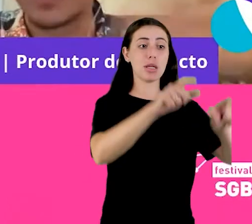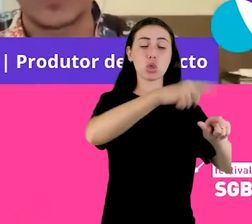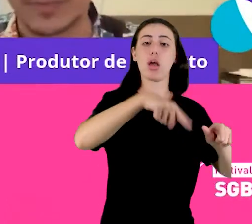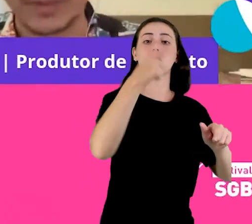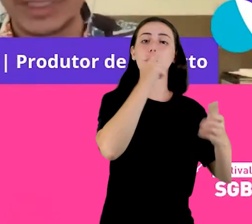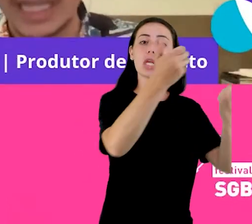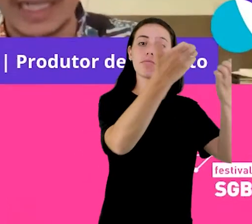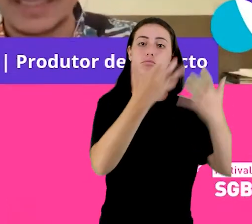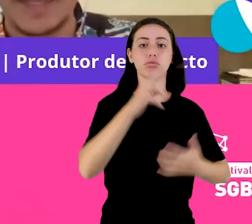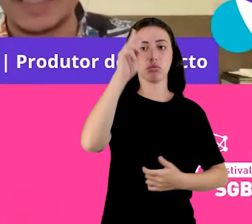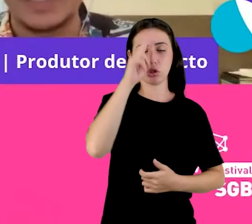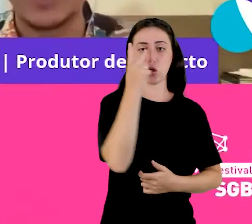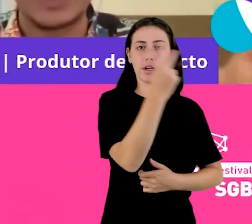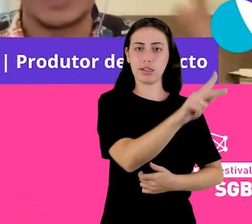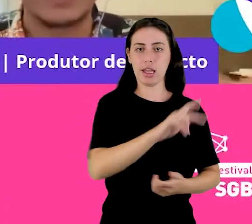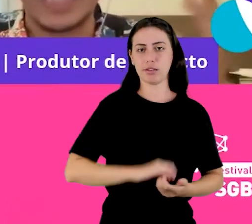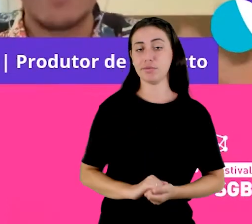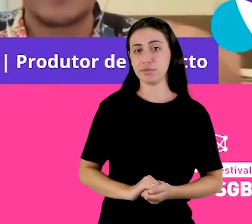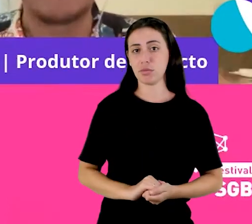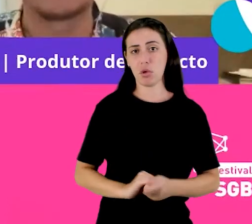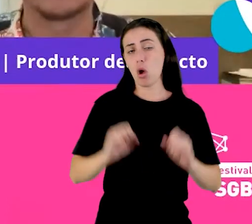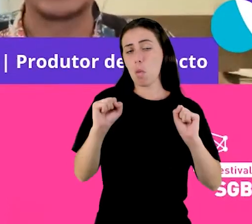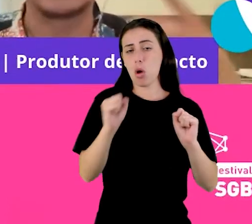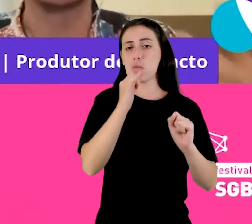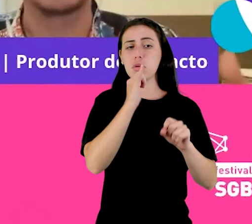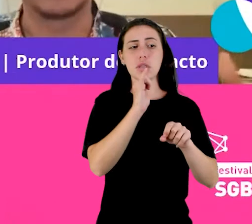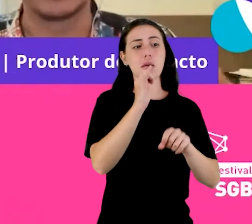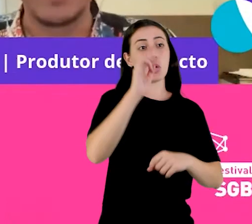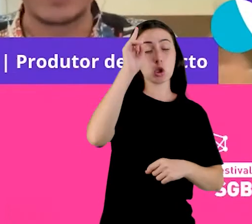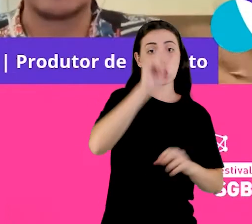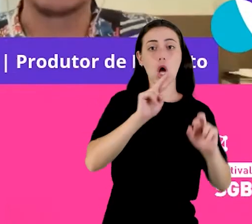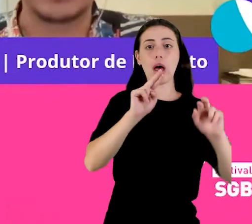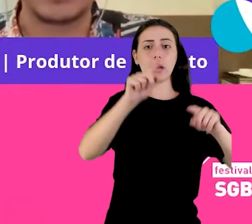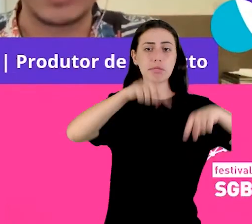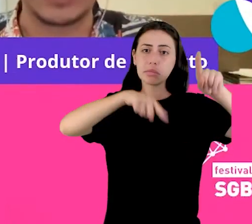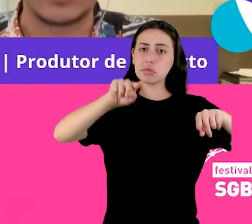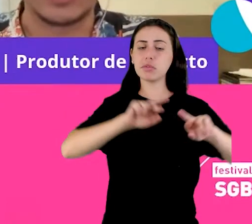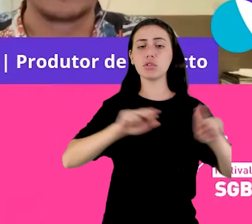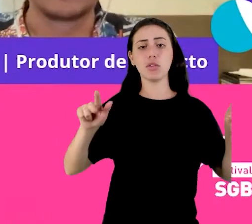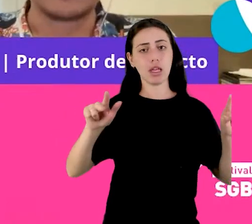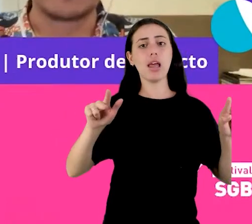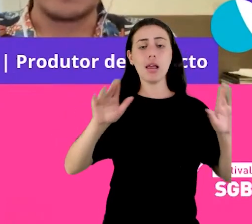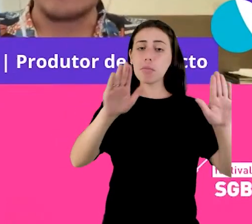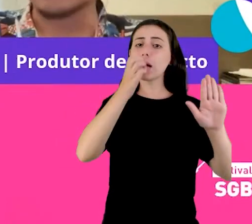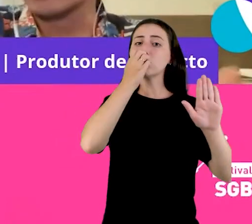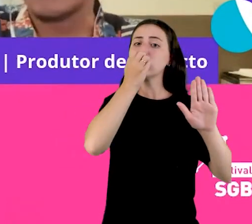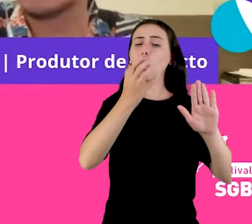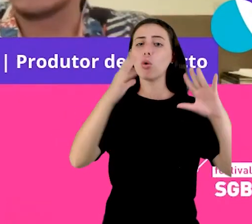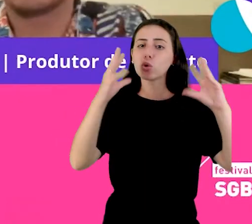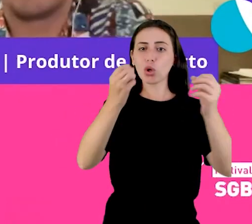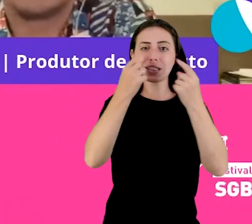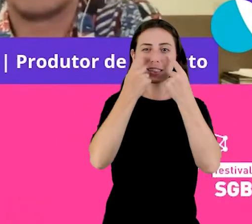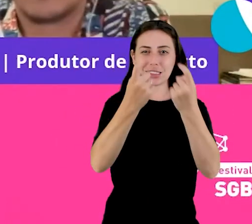outras pessoas negras também. Então a gente queria mapear um pouco, achar essas pessoas para também contarem a sua história. E mesmo que não